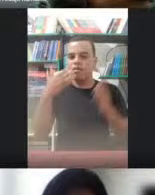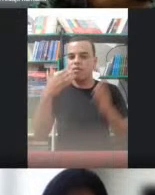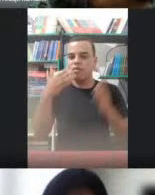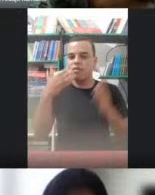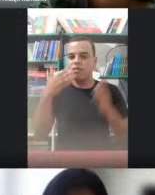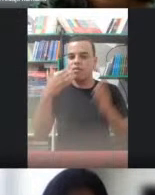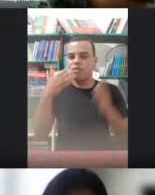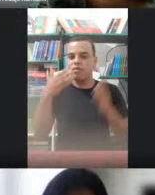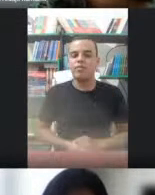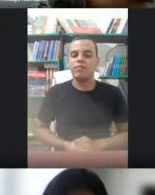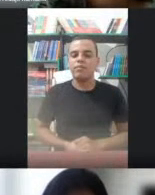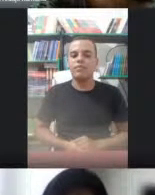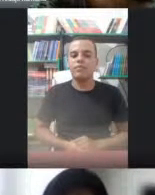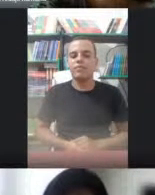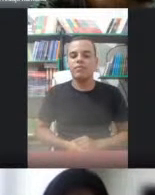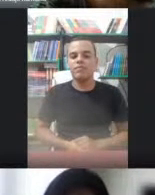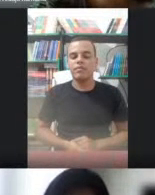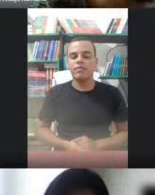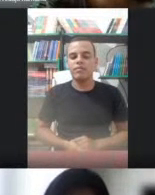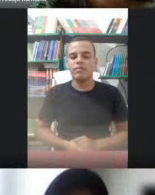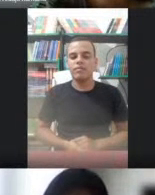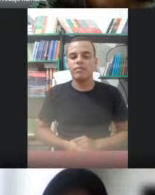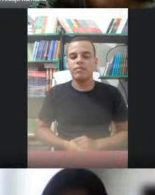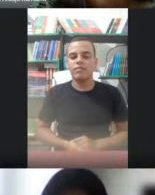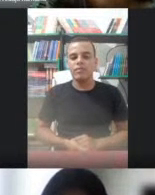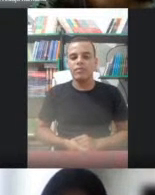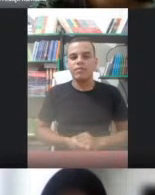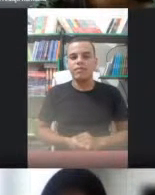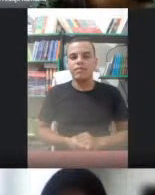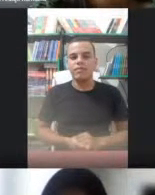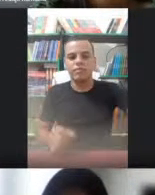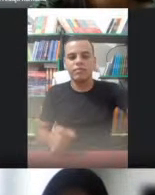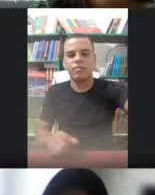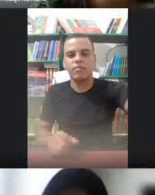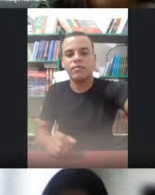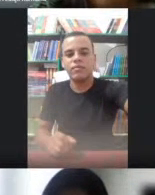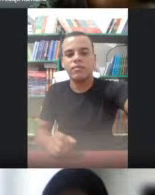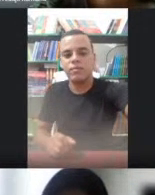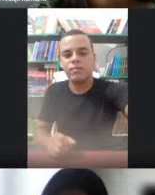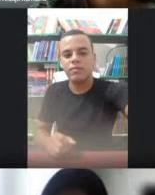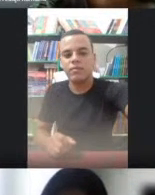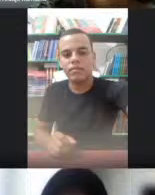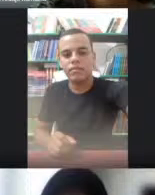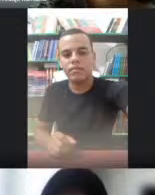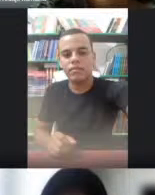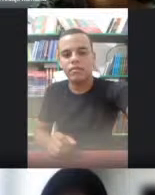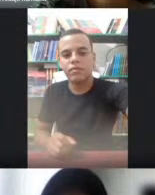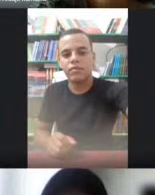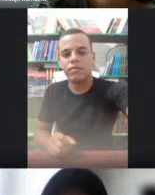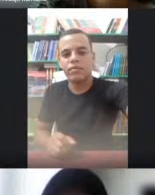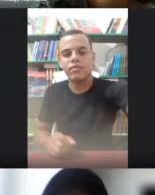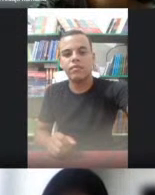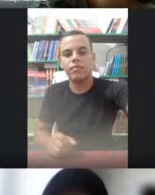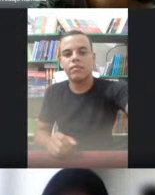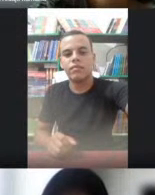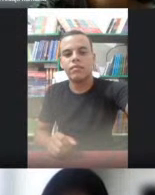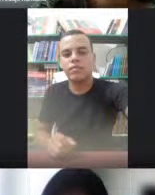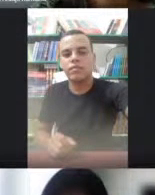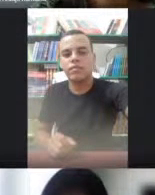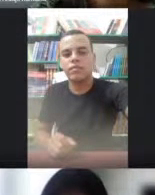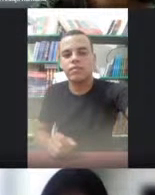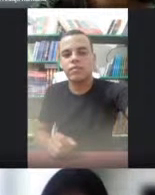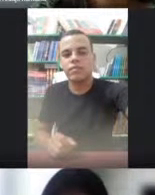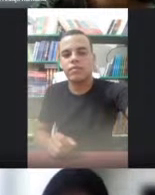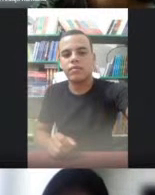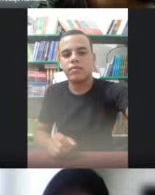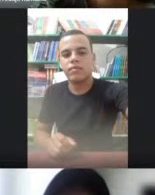somar esforços aí para tratar também da sífilis como uma pauta de saúde do homem. Vamos lá, Cássio. Boa tarde a